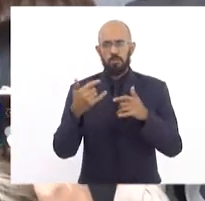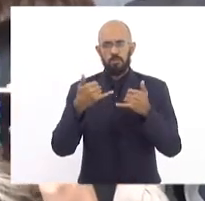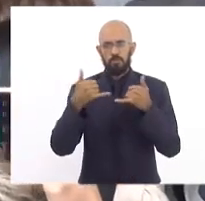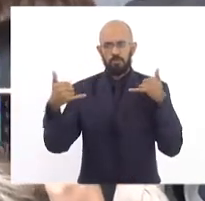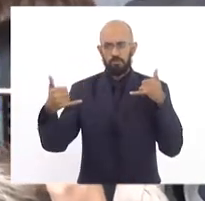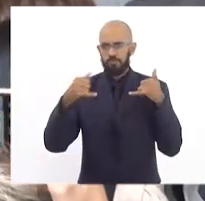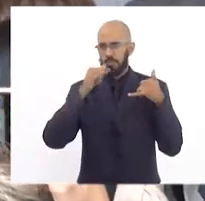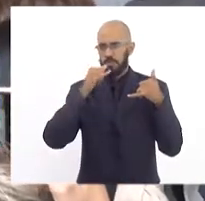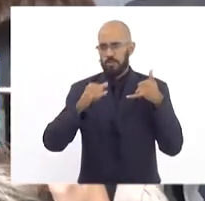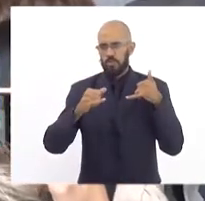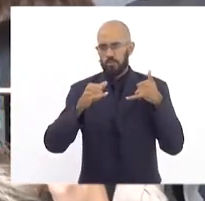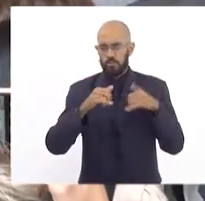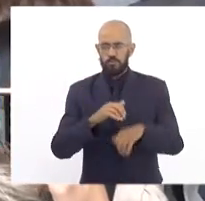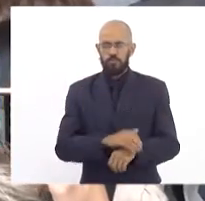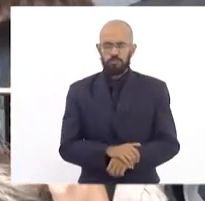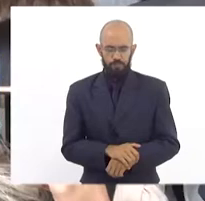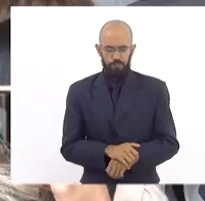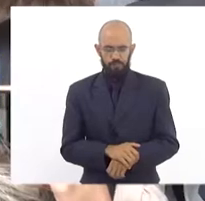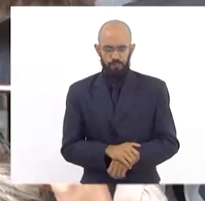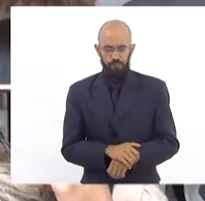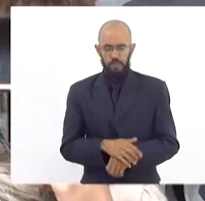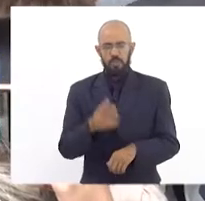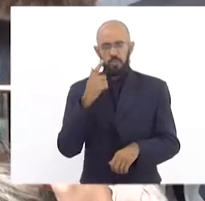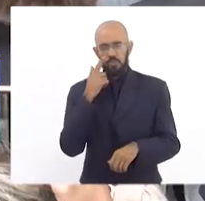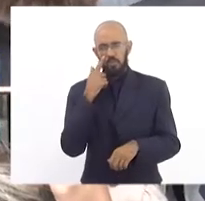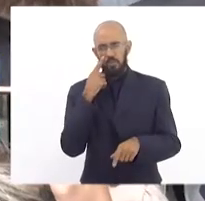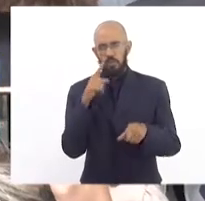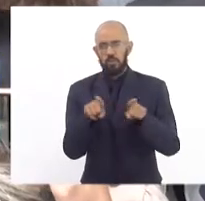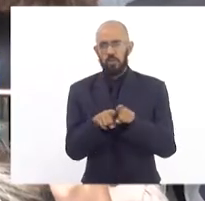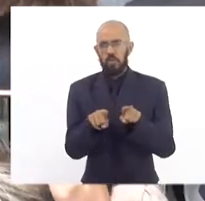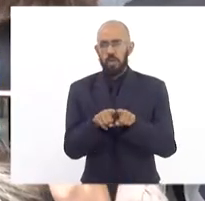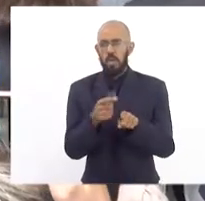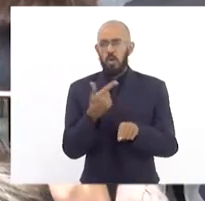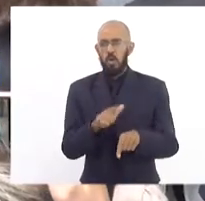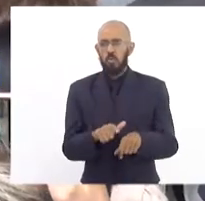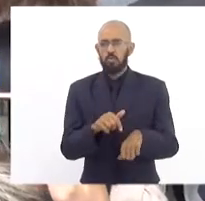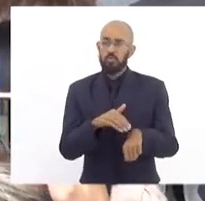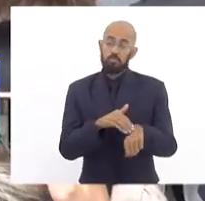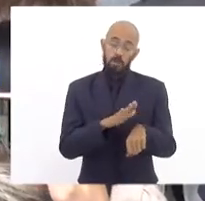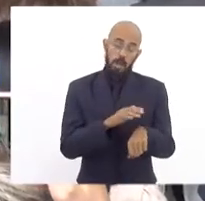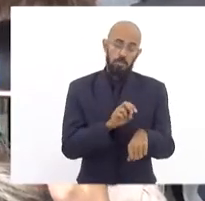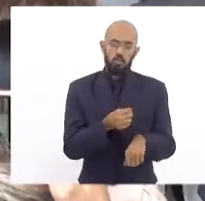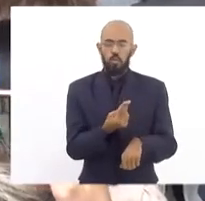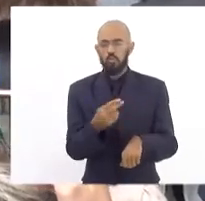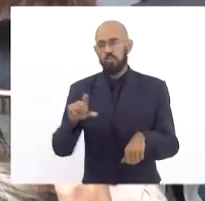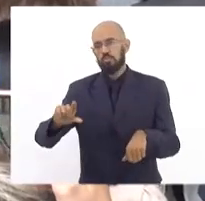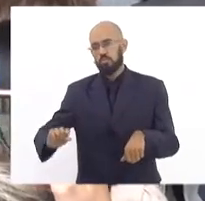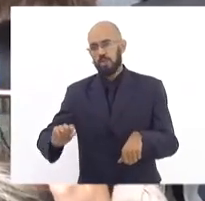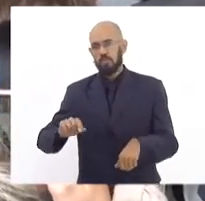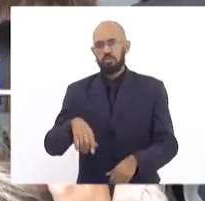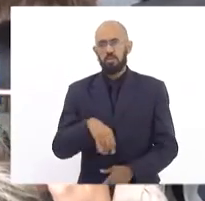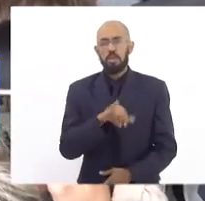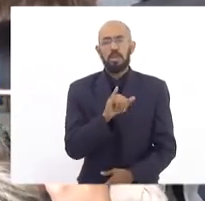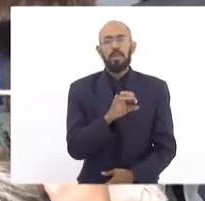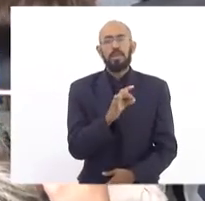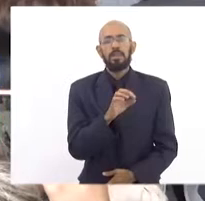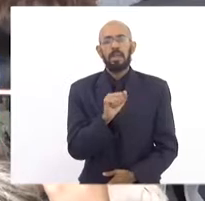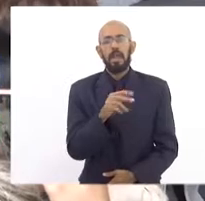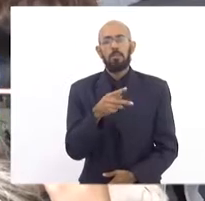viu também, uns mais, outros menos, o próprio Itaperuna tem problema de